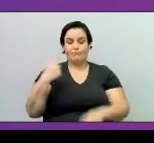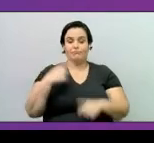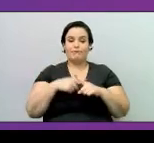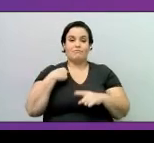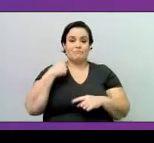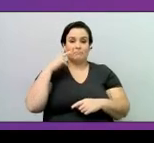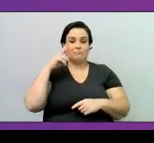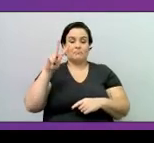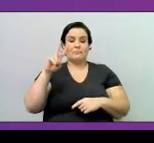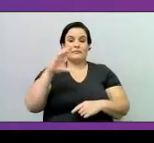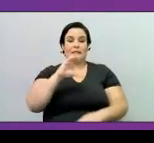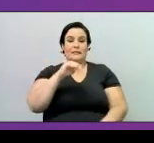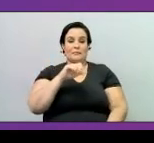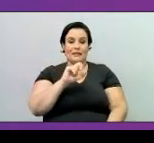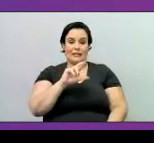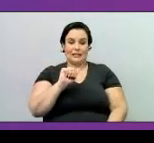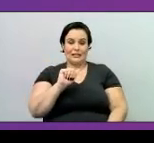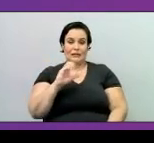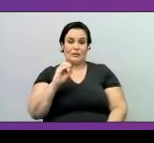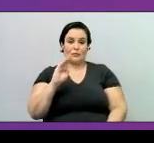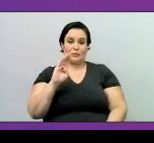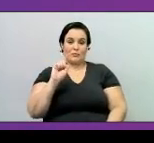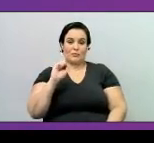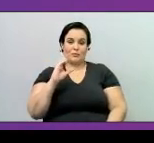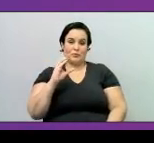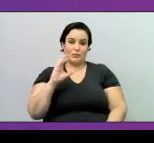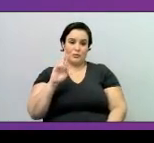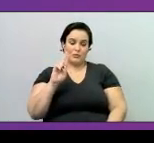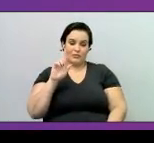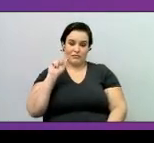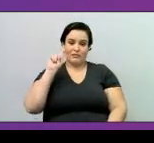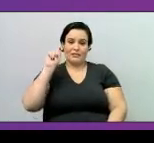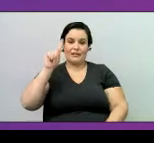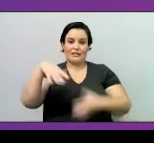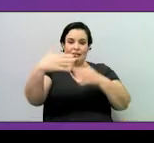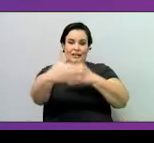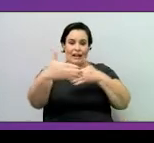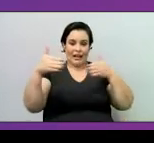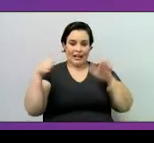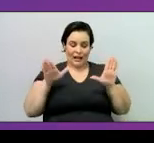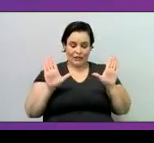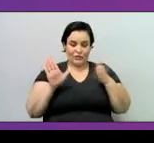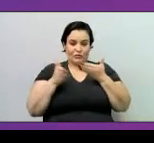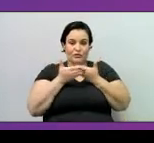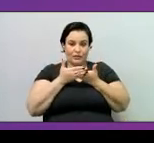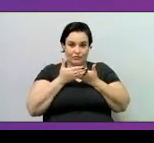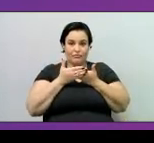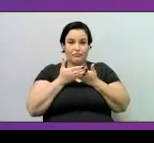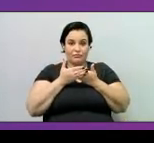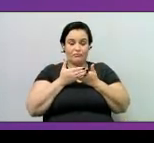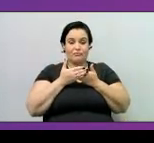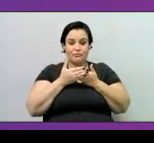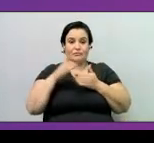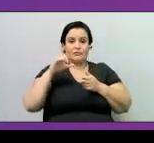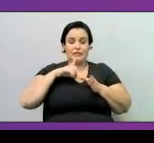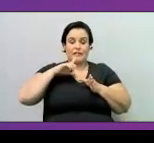camera obscura é o ônibus positivo onde você é uma caixa digamos fechada onde você tem um furinho fazendo do